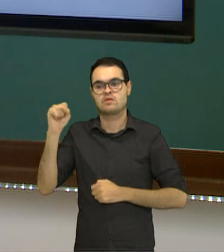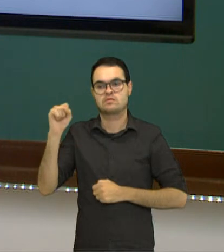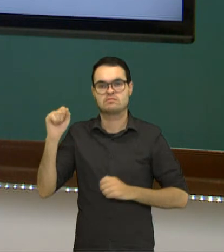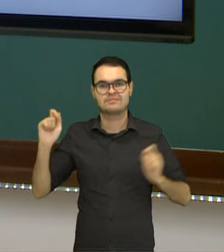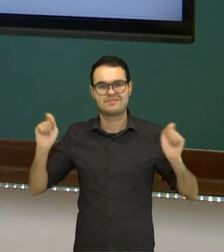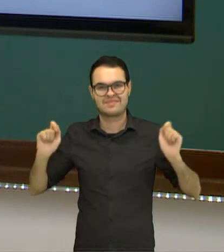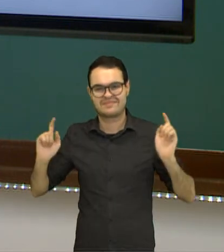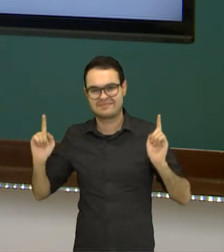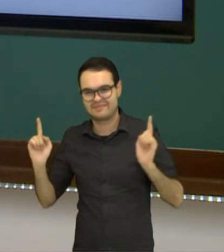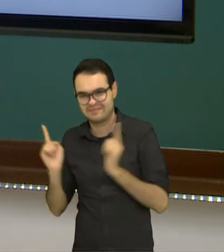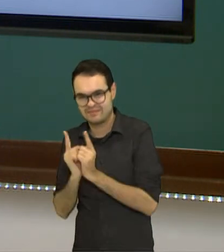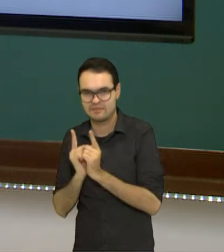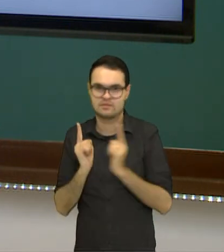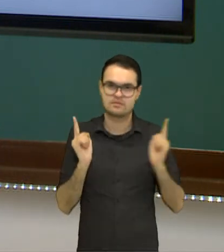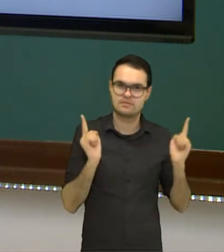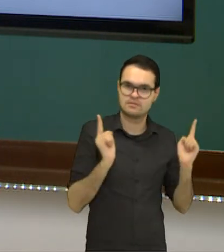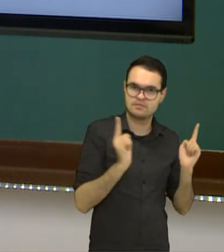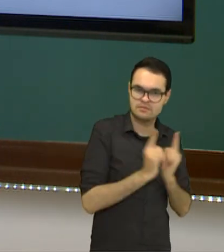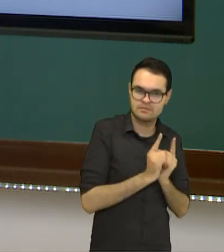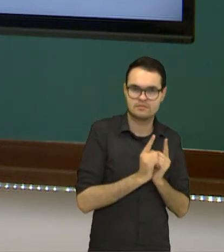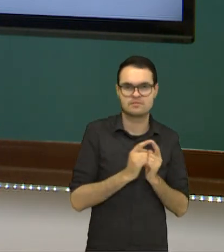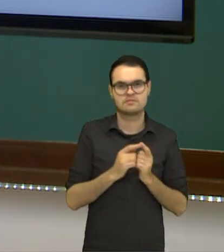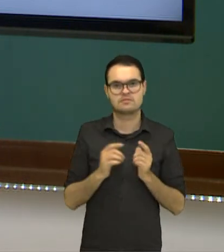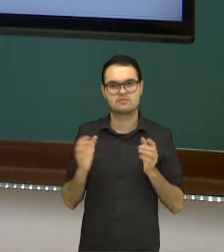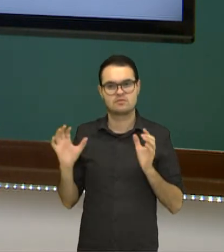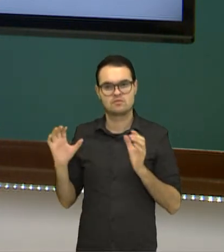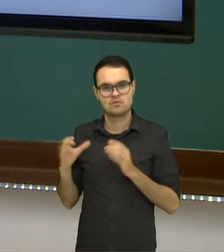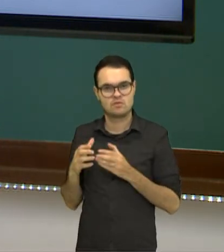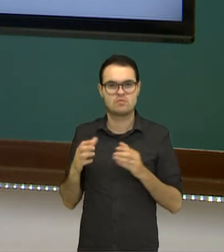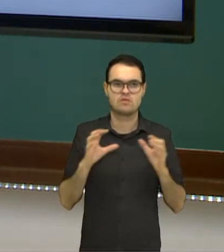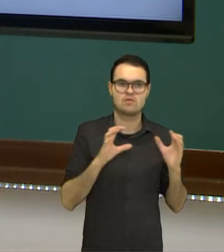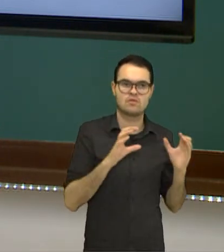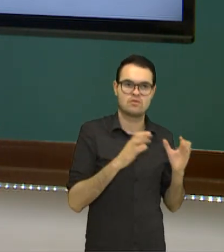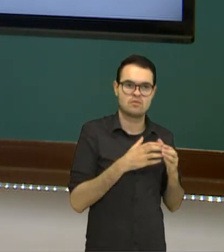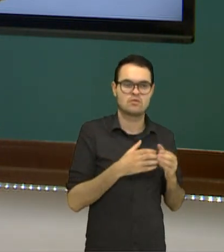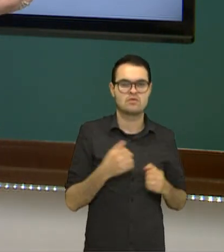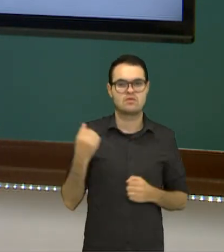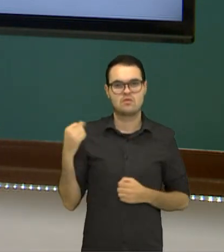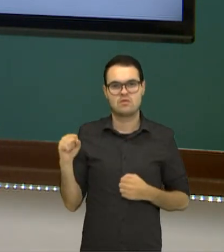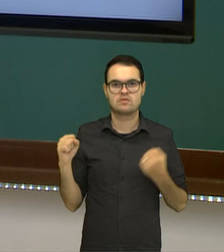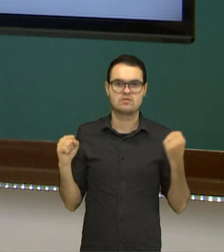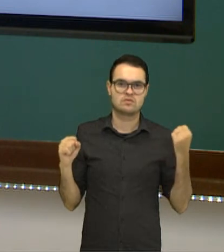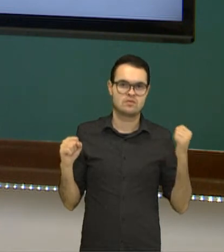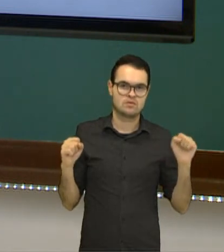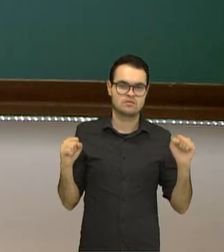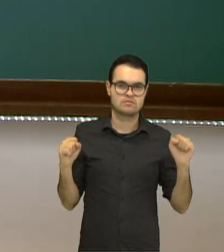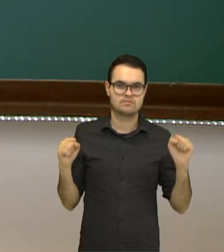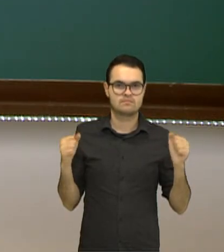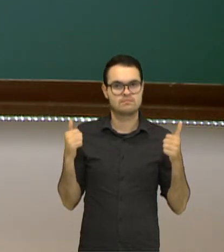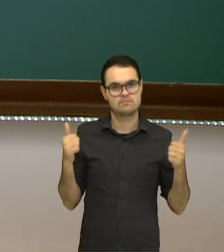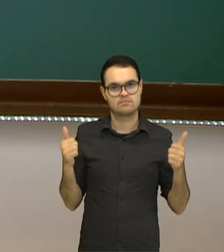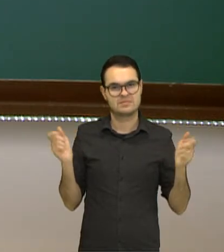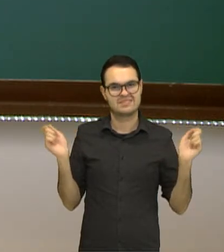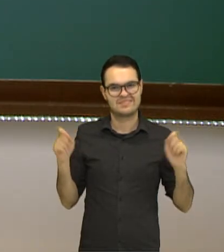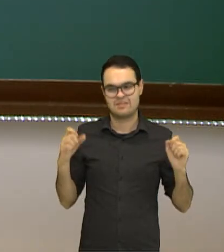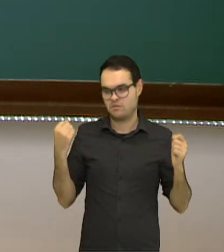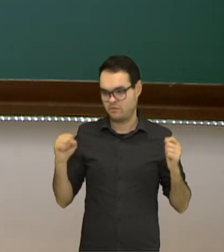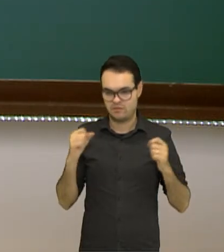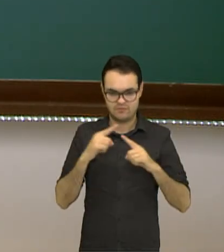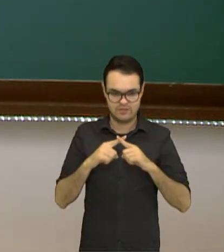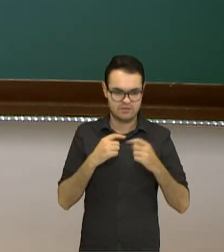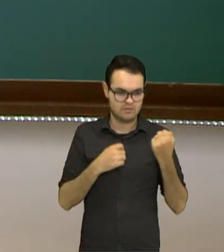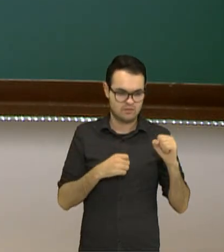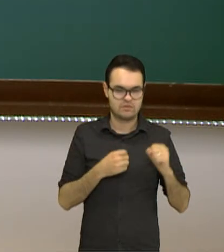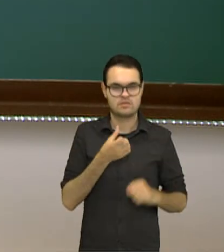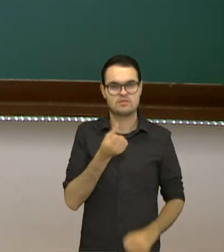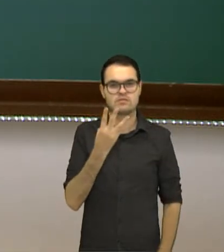posso fazer os grupinhos de 2 ao cubo, ó. 2 ao cubo vezes 2 ao cubo é como se fosse 8 vezes 8, que dá o 64.